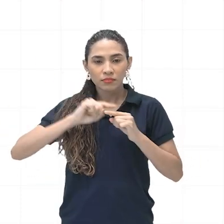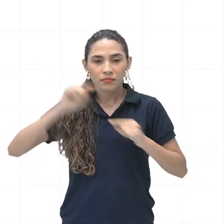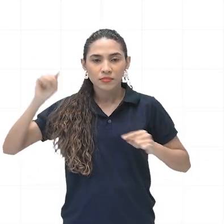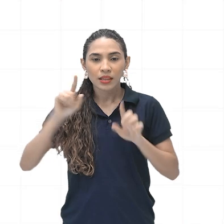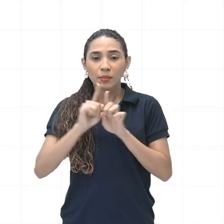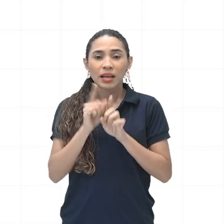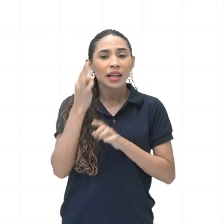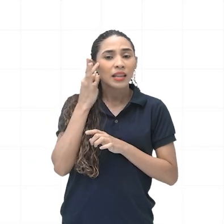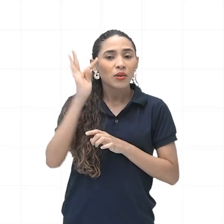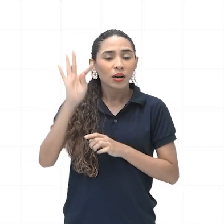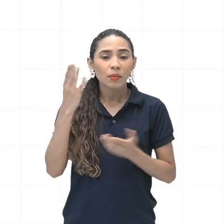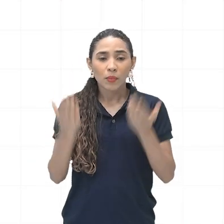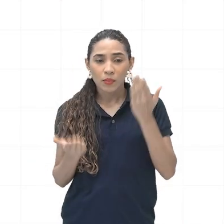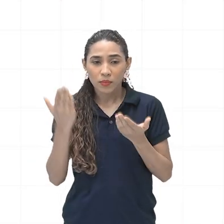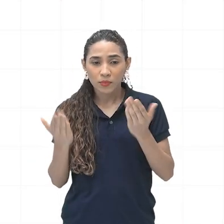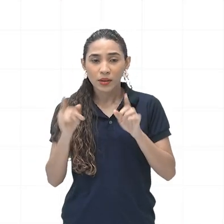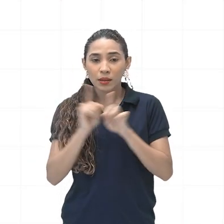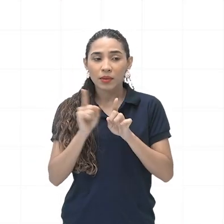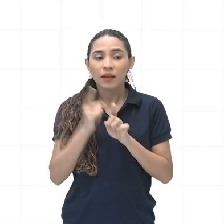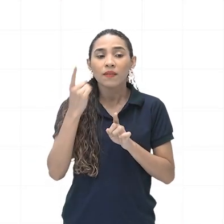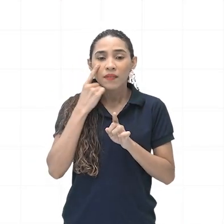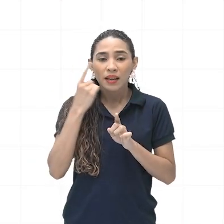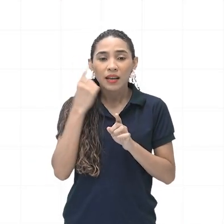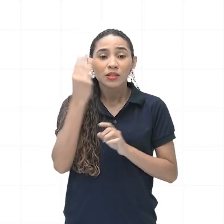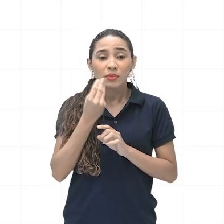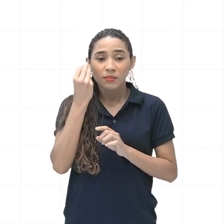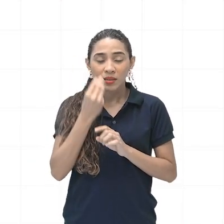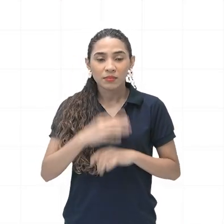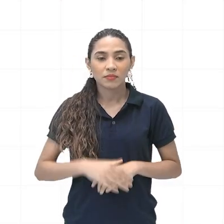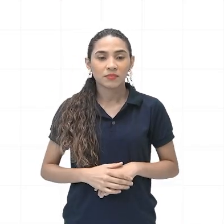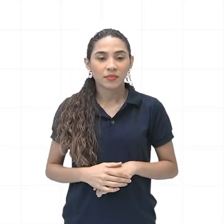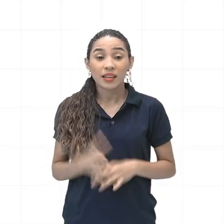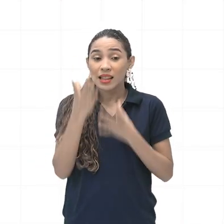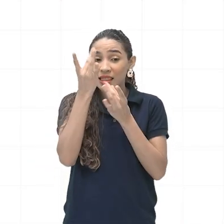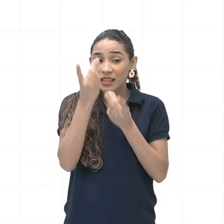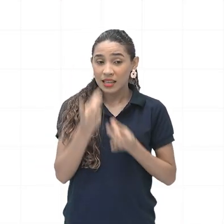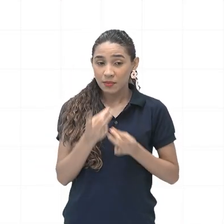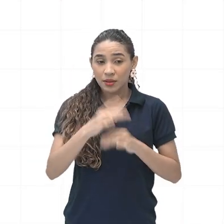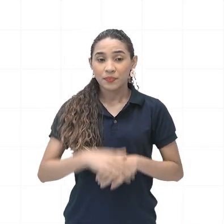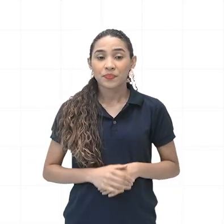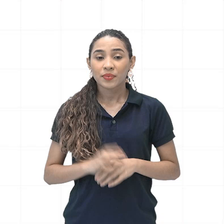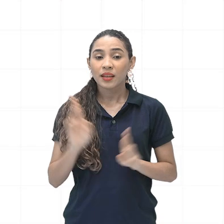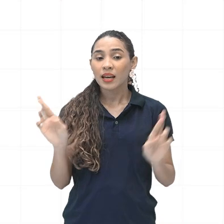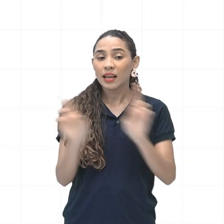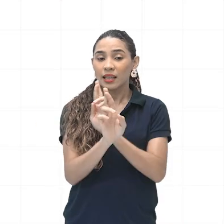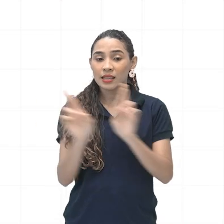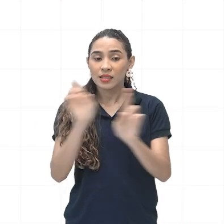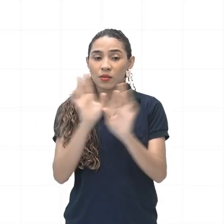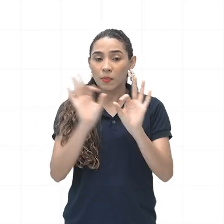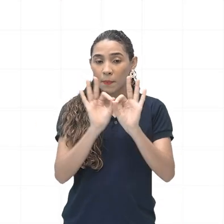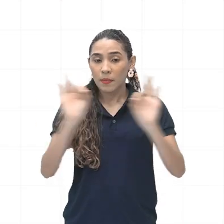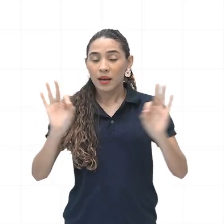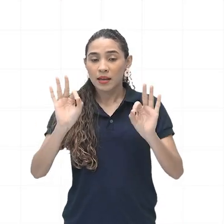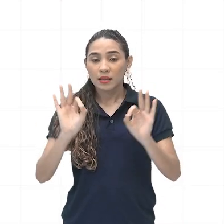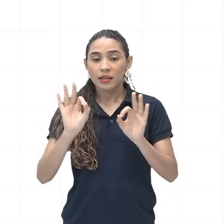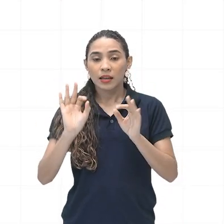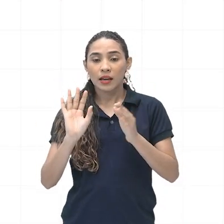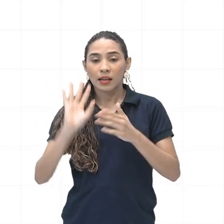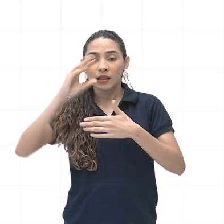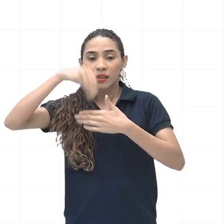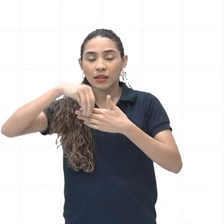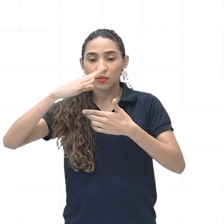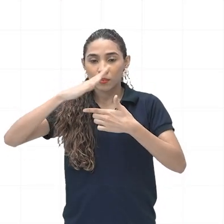de proporcionalidade e verificações experimentais. O detalhamento, relações métricas no triângulo